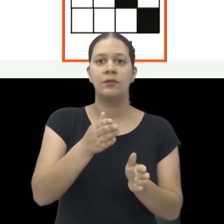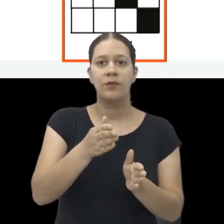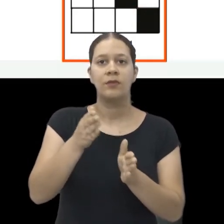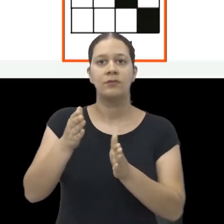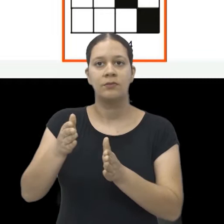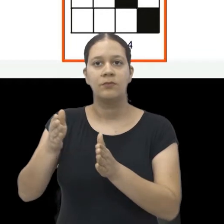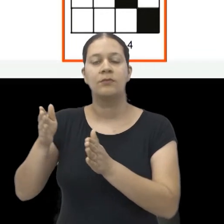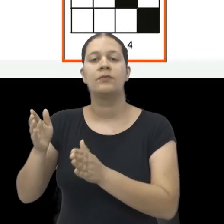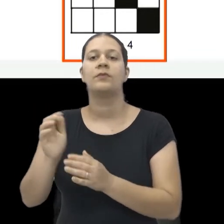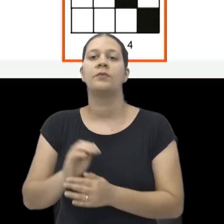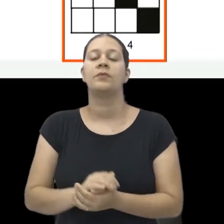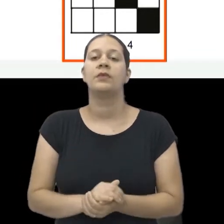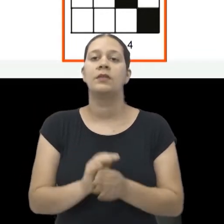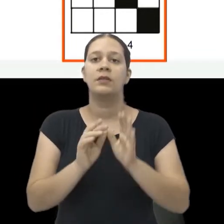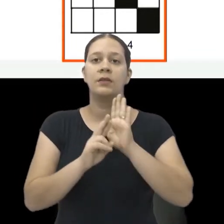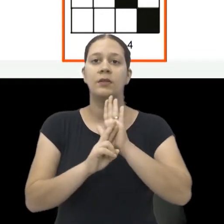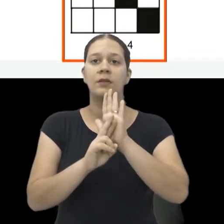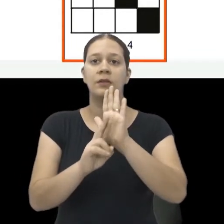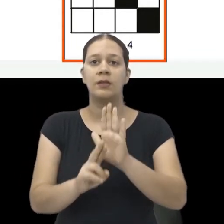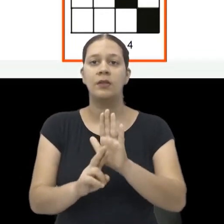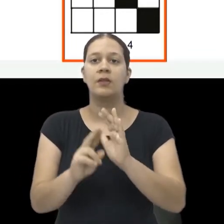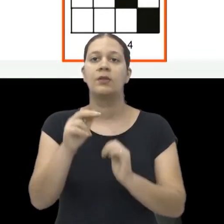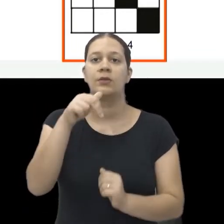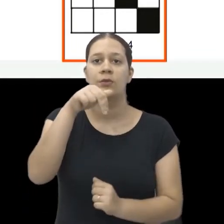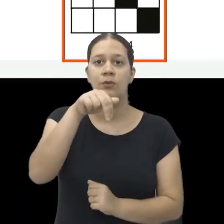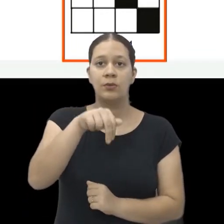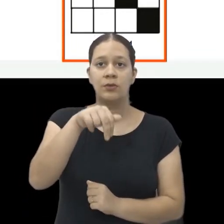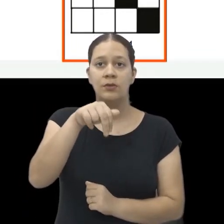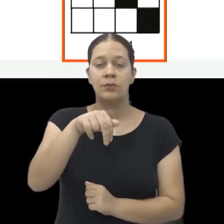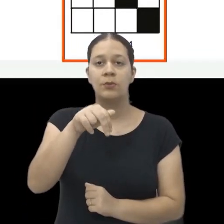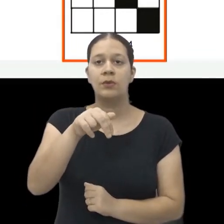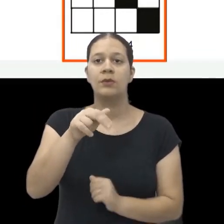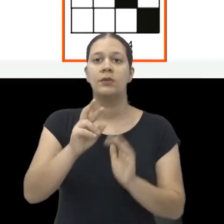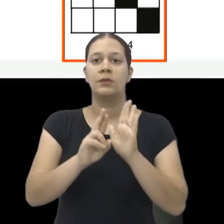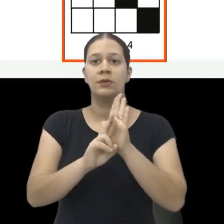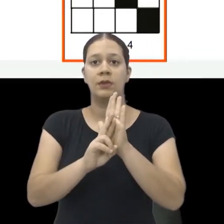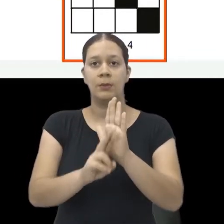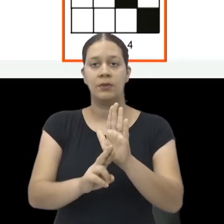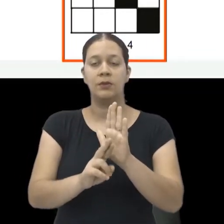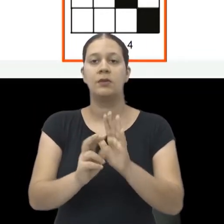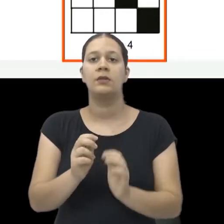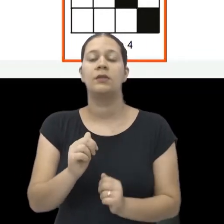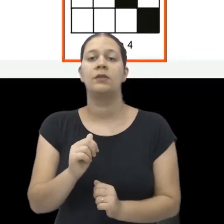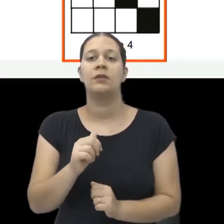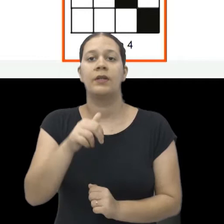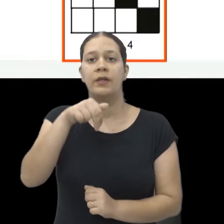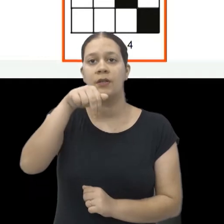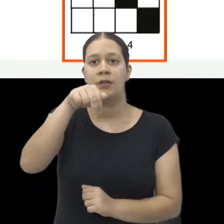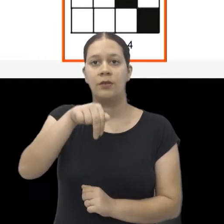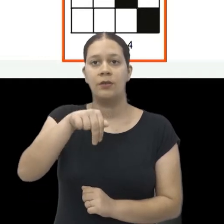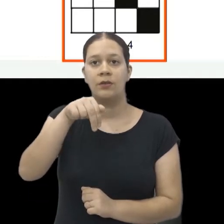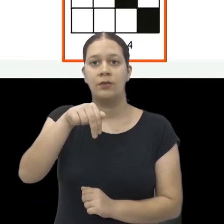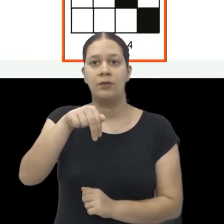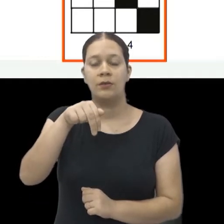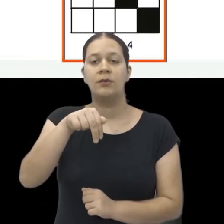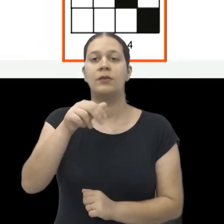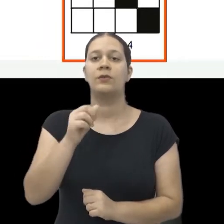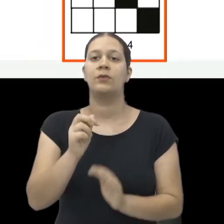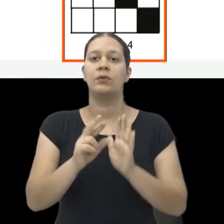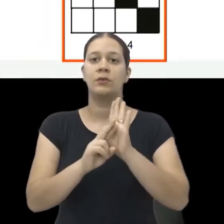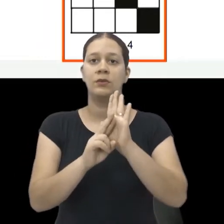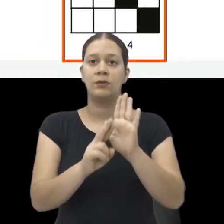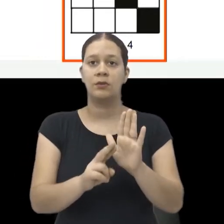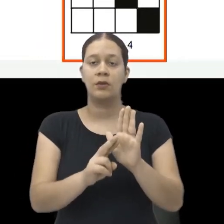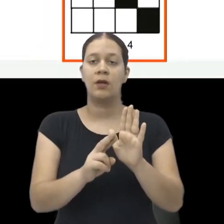pretos. Se representarmos n pelo número da figura, ou seja, n,